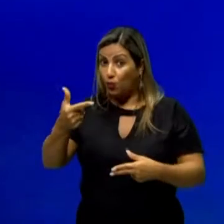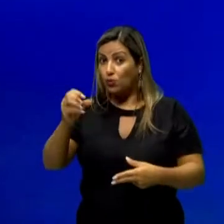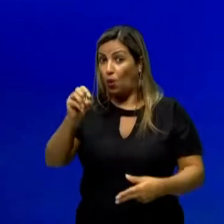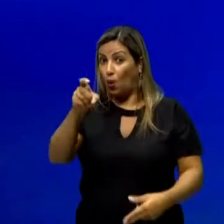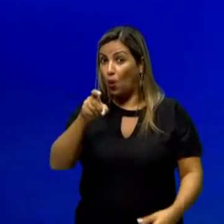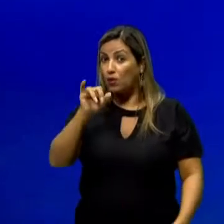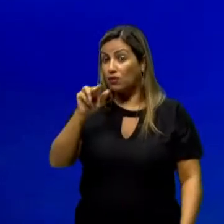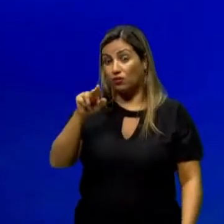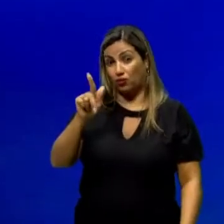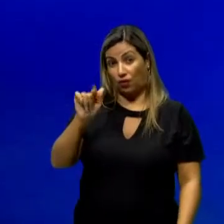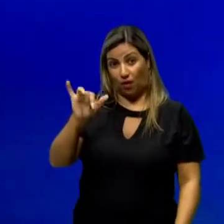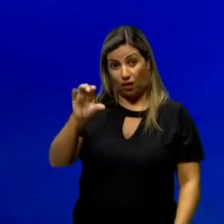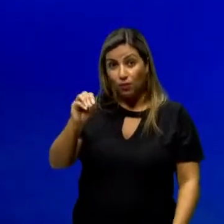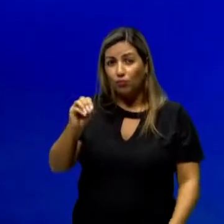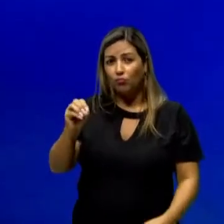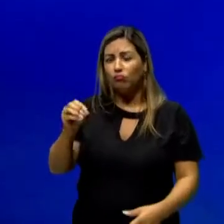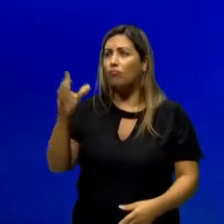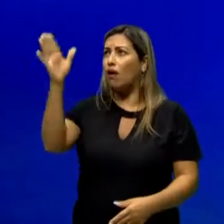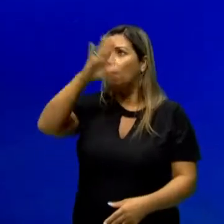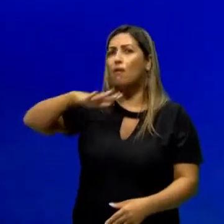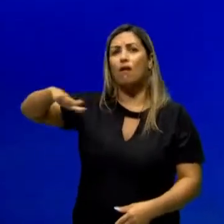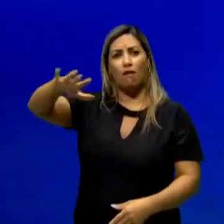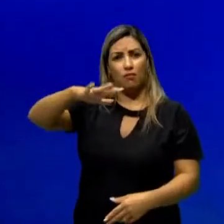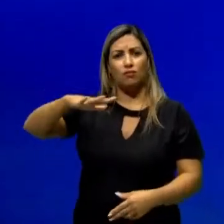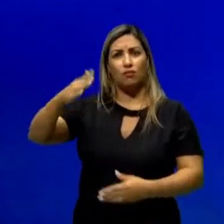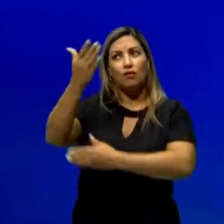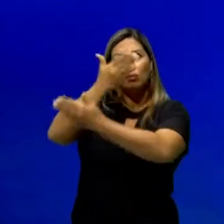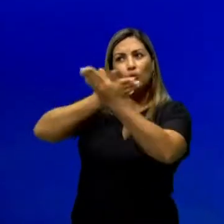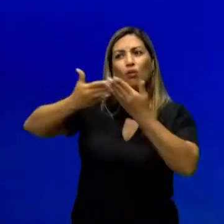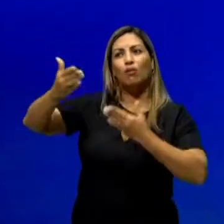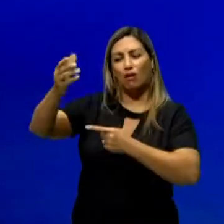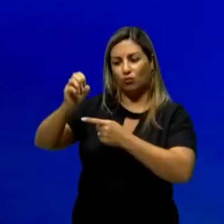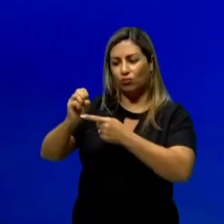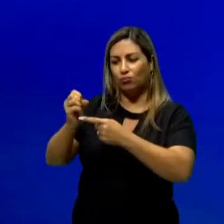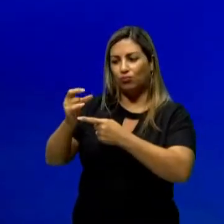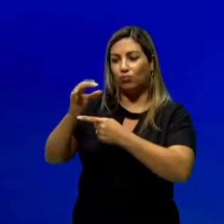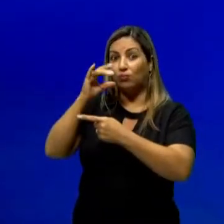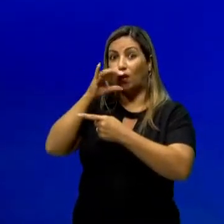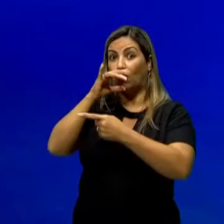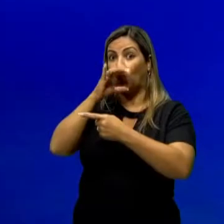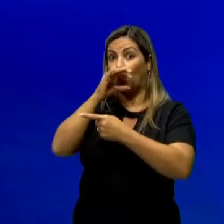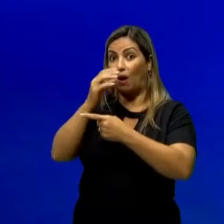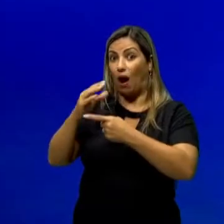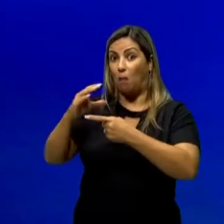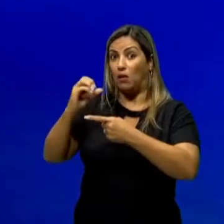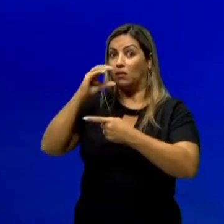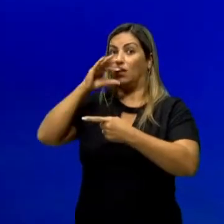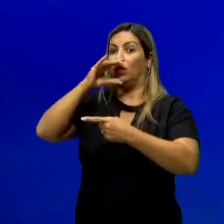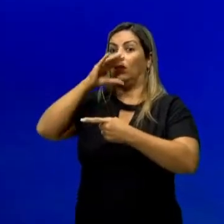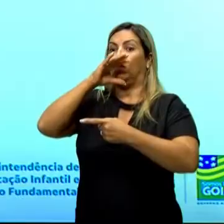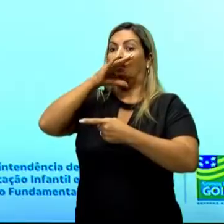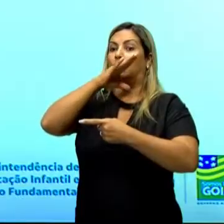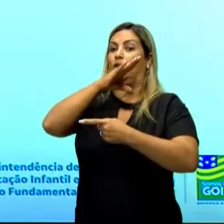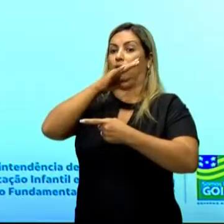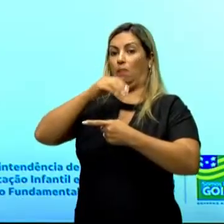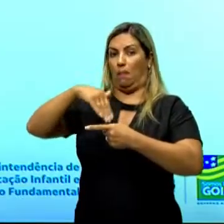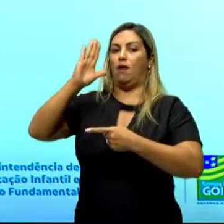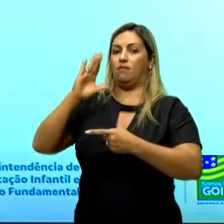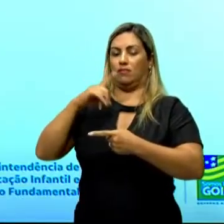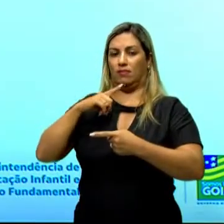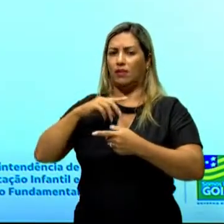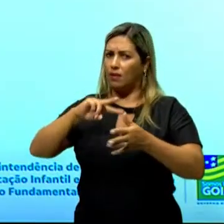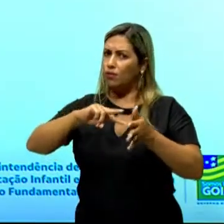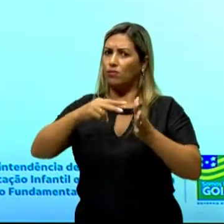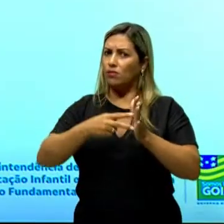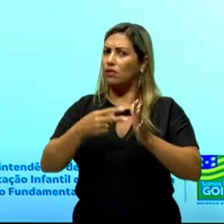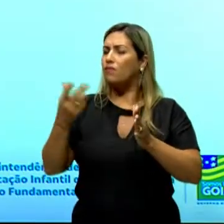ambiente. Ao mesmo tempo, também está trocando energia, aumenta o calor, não é mais ou menos isso? Nesse sentido, eu tenho um